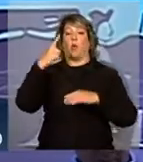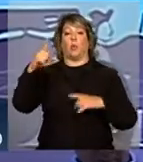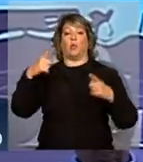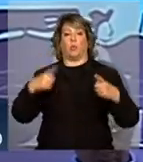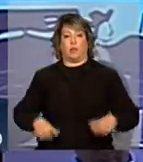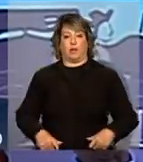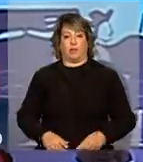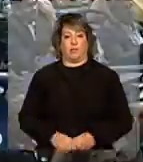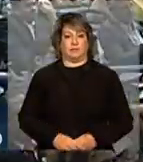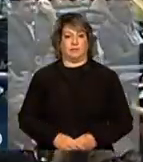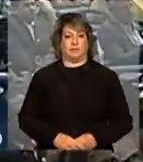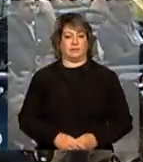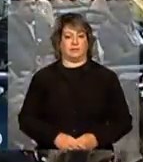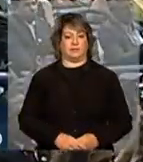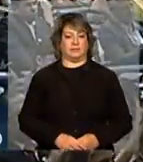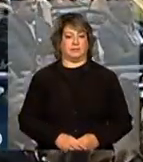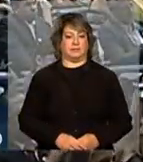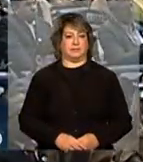região.